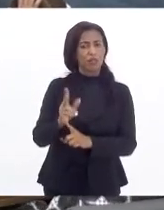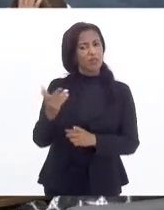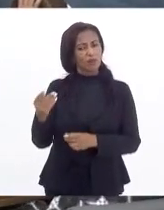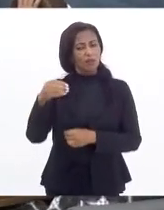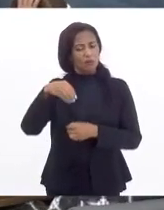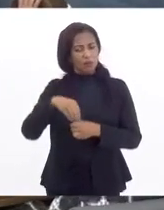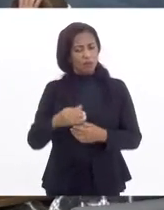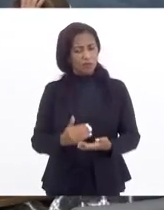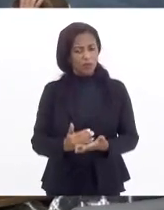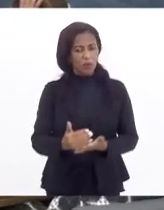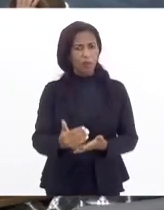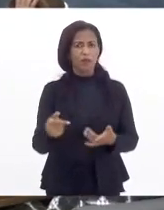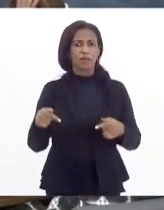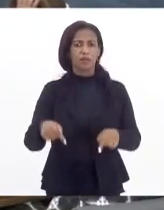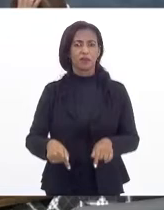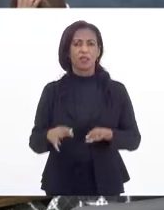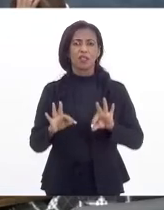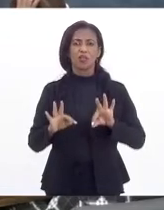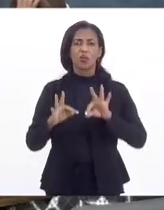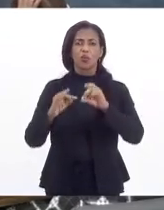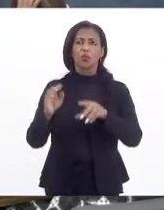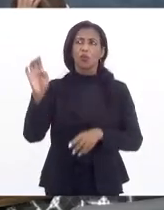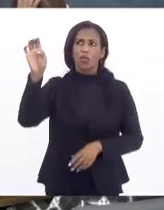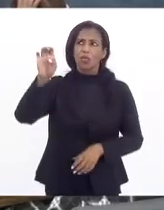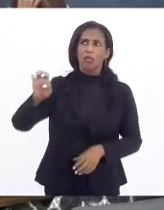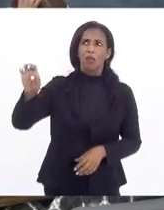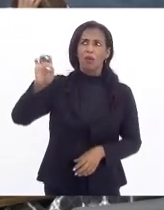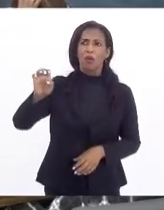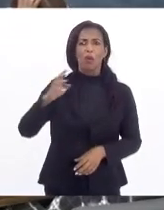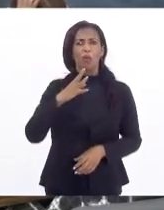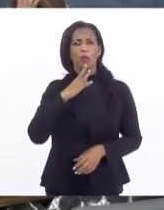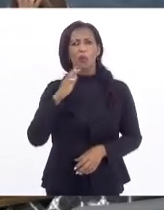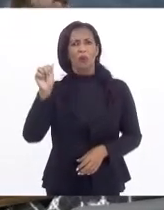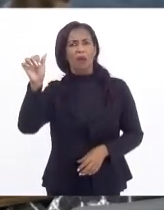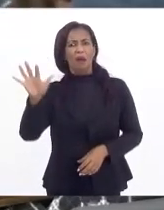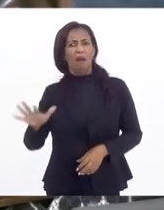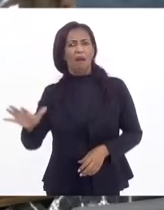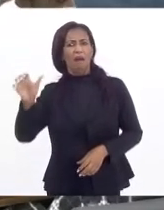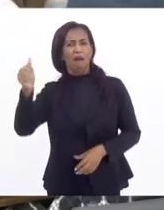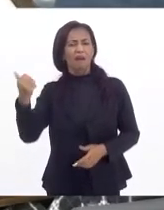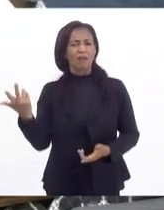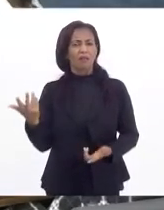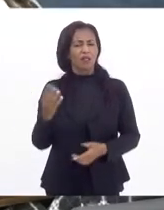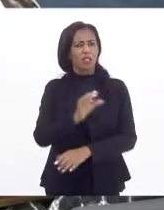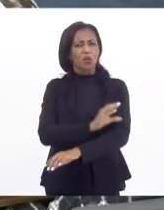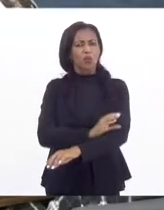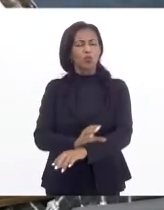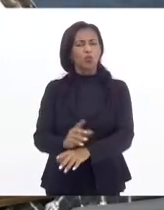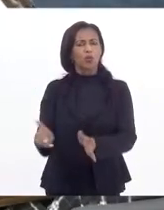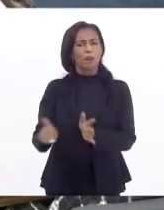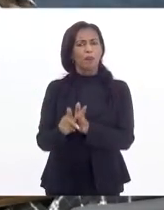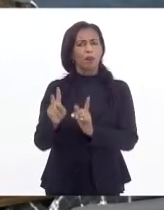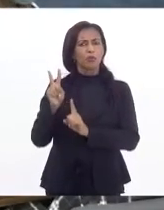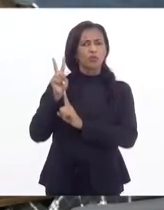aqui. A gente conhece tudo da Europa e não conhece da África nem as culturas indígenas.